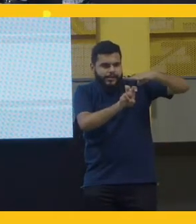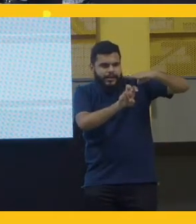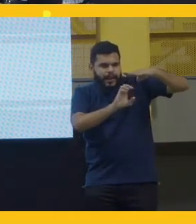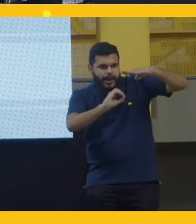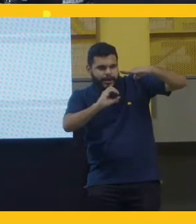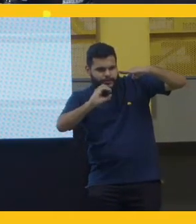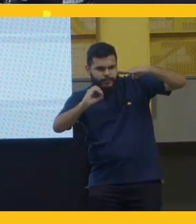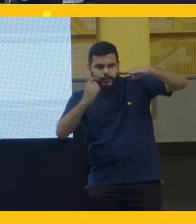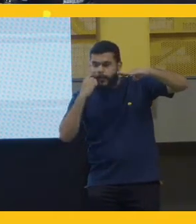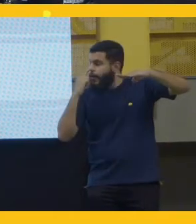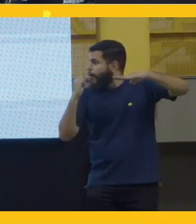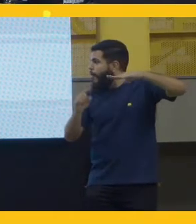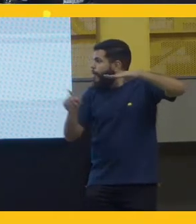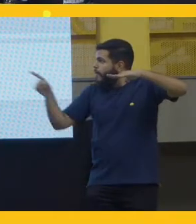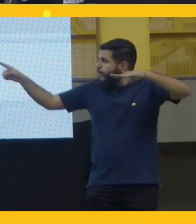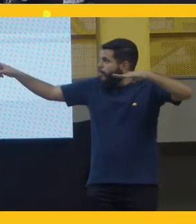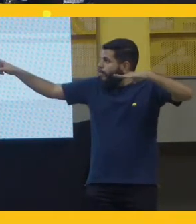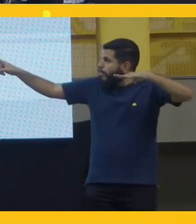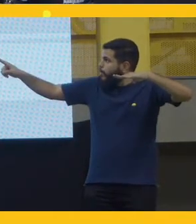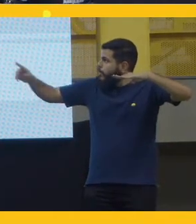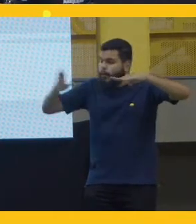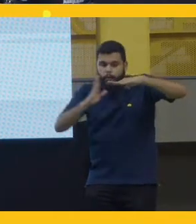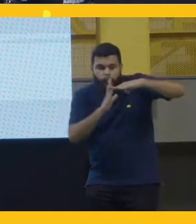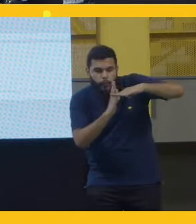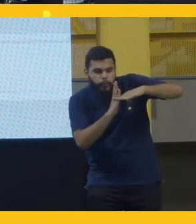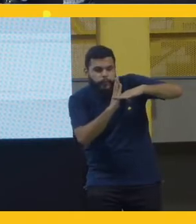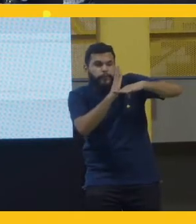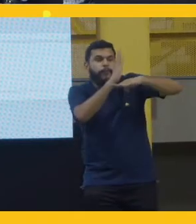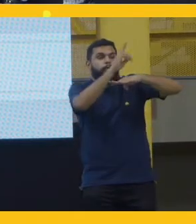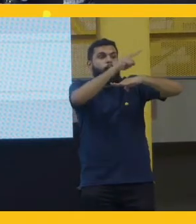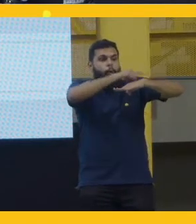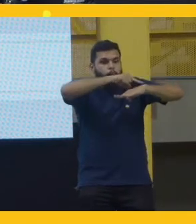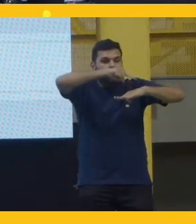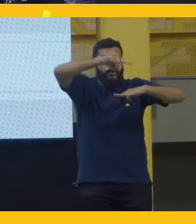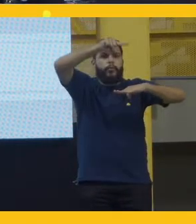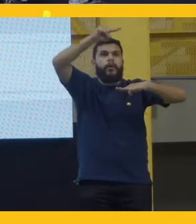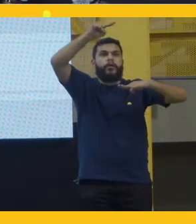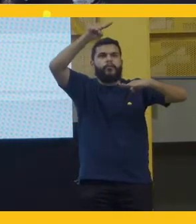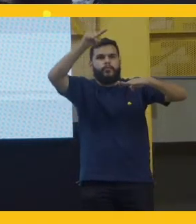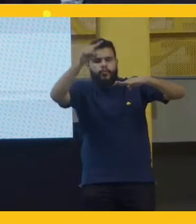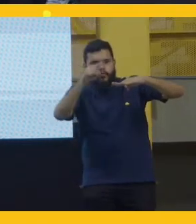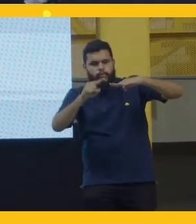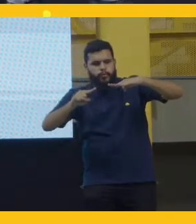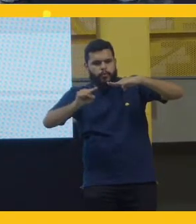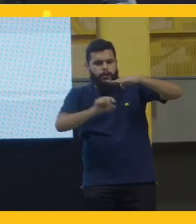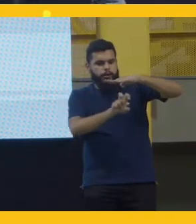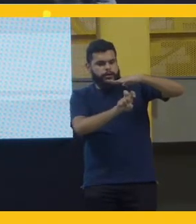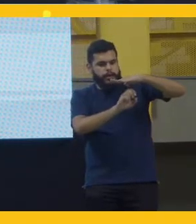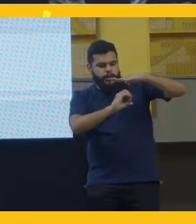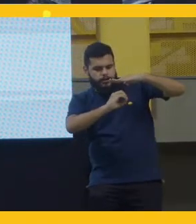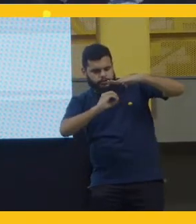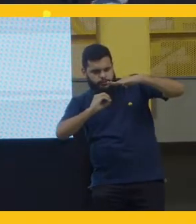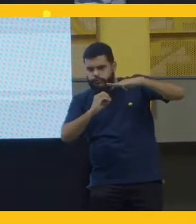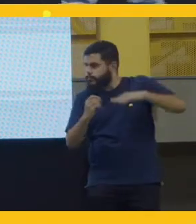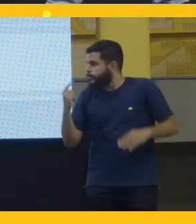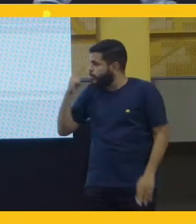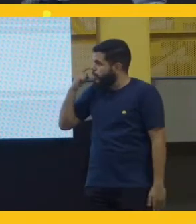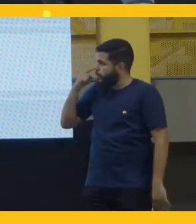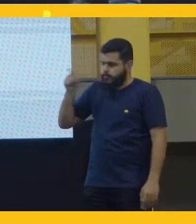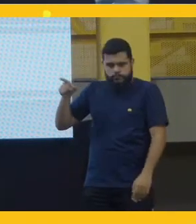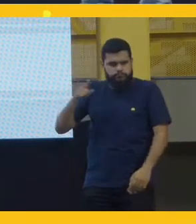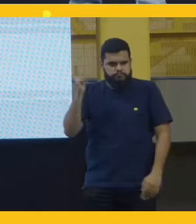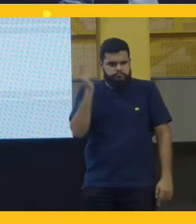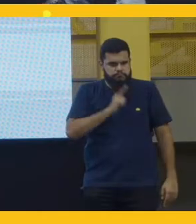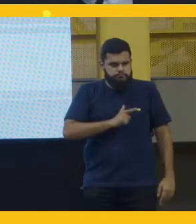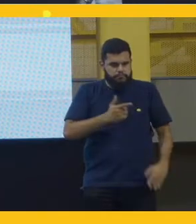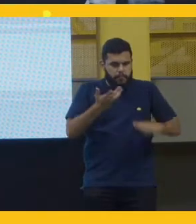nanômetros. Então, quando o comprimento de onda da luz for 500 nanômetros, ela é bem